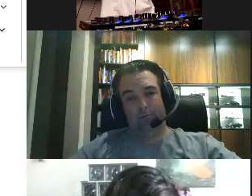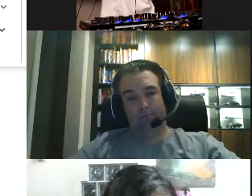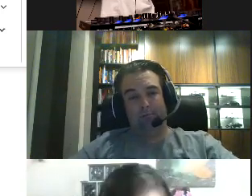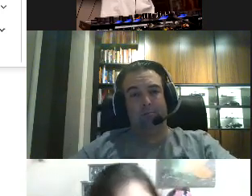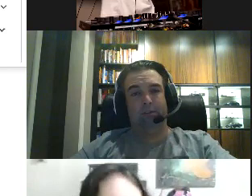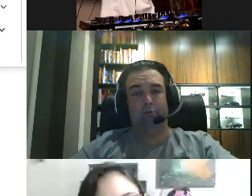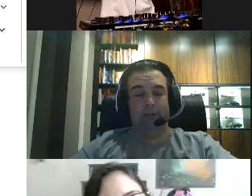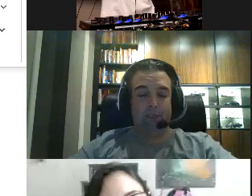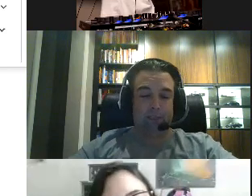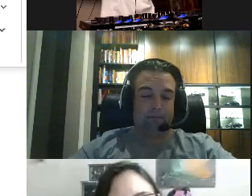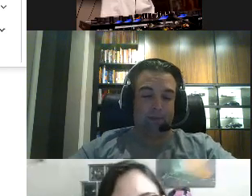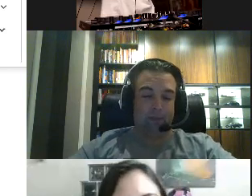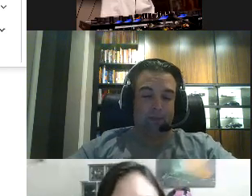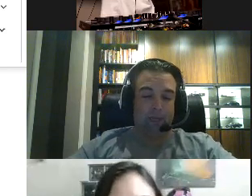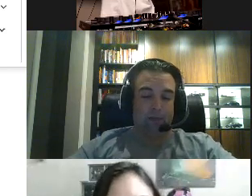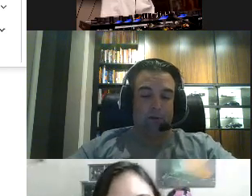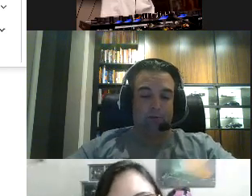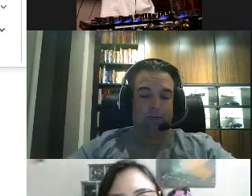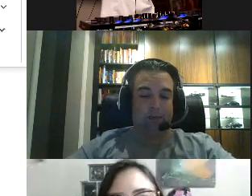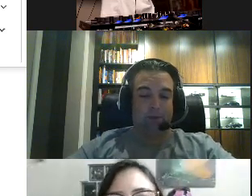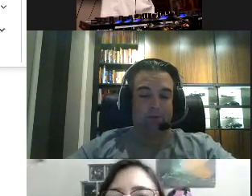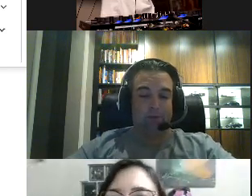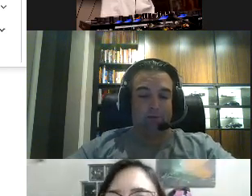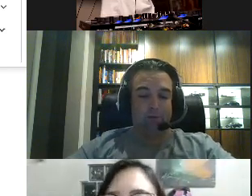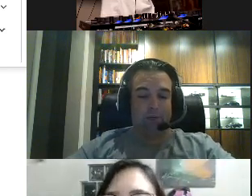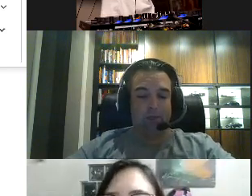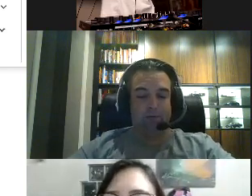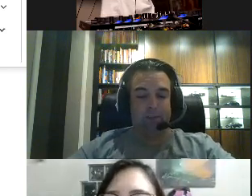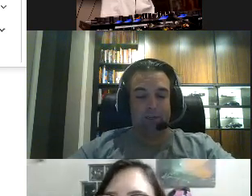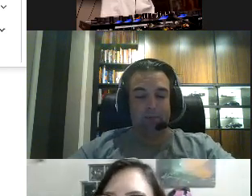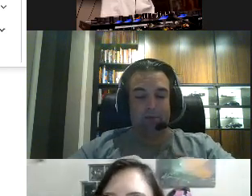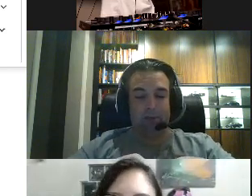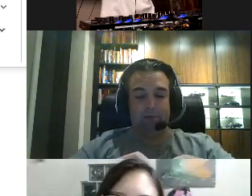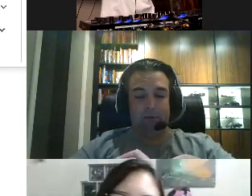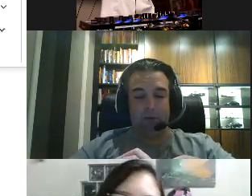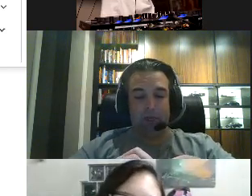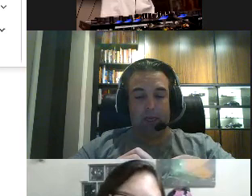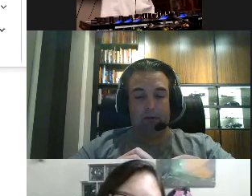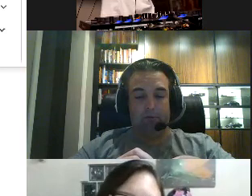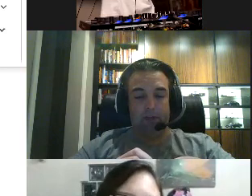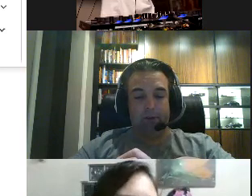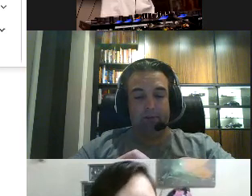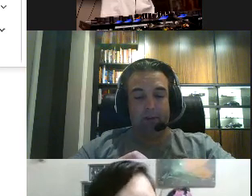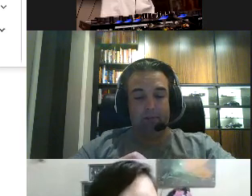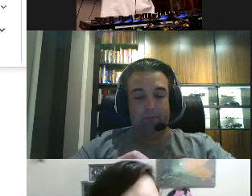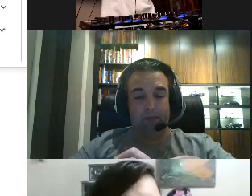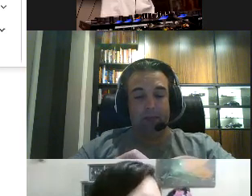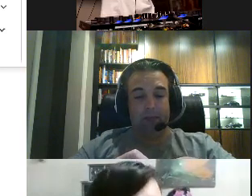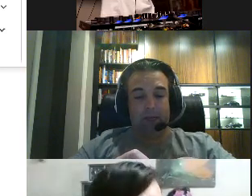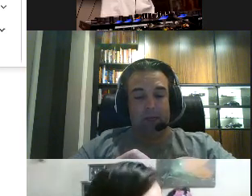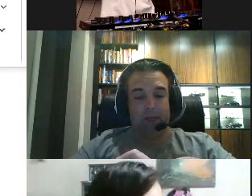Esgoto, efluentes, né? Nosso tratamento de esgoto, quem já fez saneamento já viu, quem não fez vai ver.